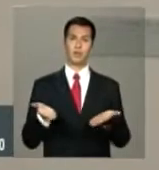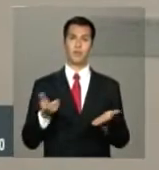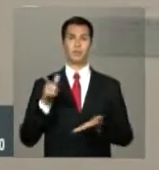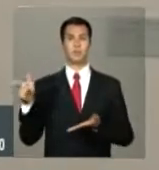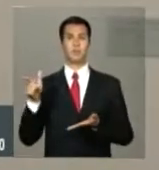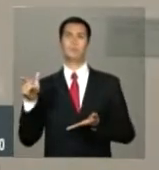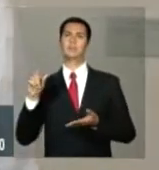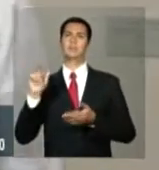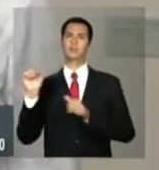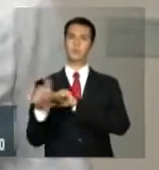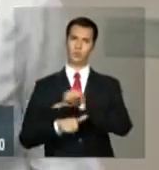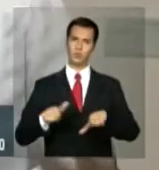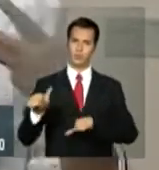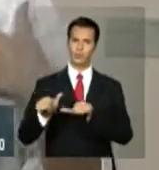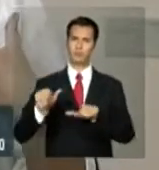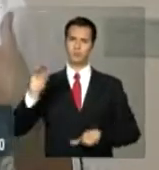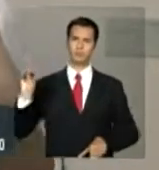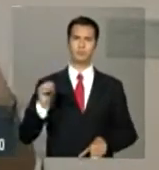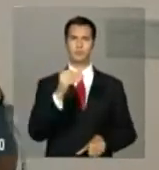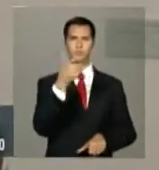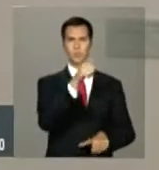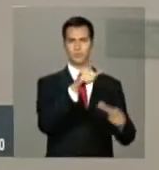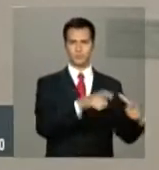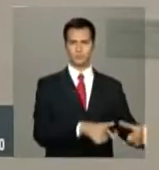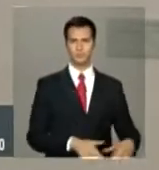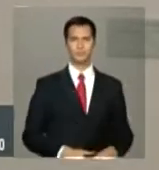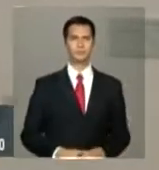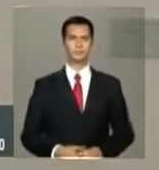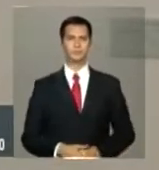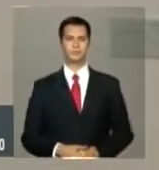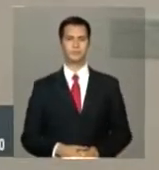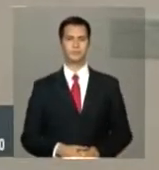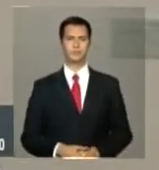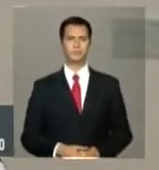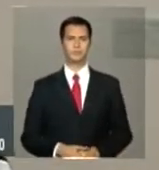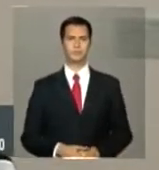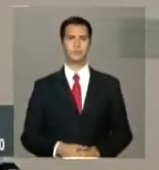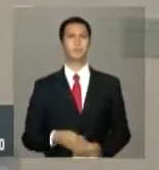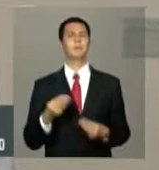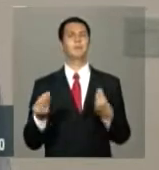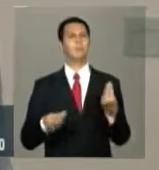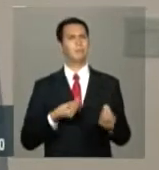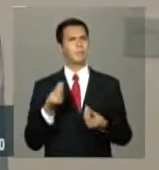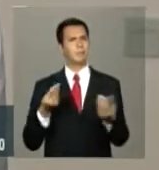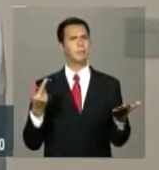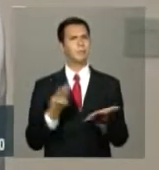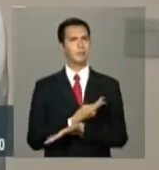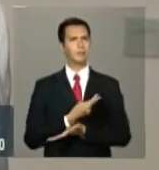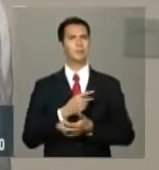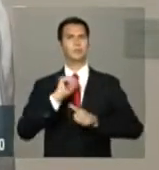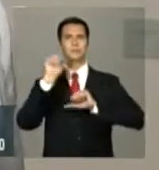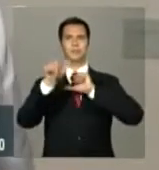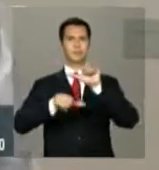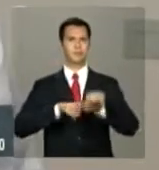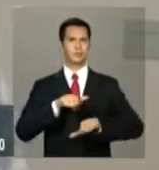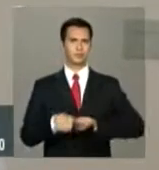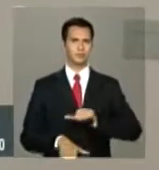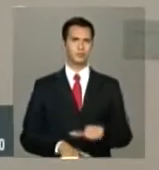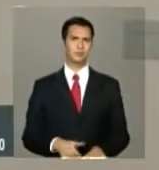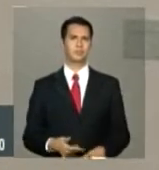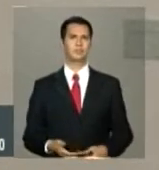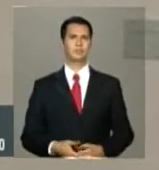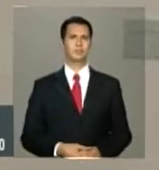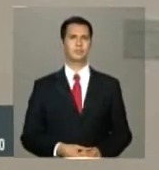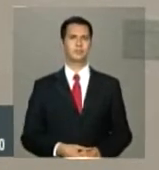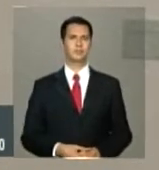Bankia, né? É interessante notar como a vida dá voltas, né, Cláudio Voss? Eu sei que